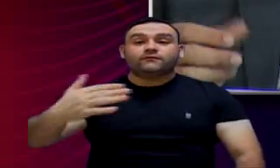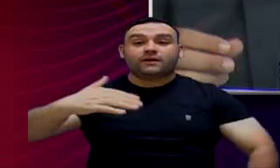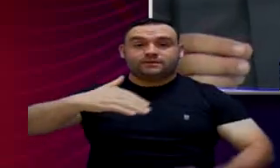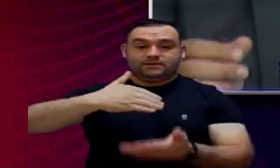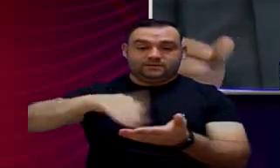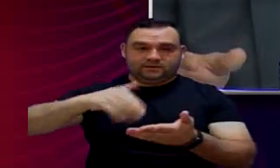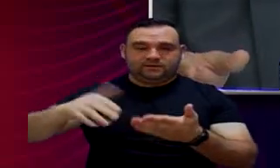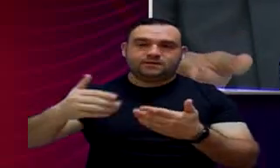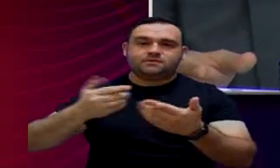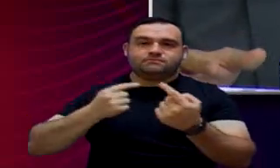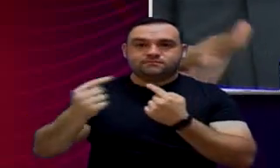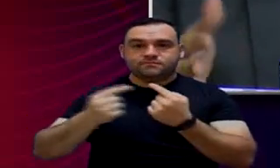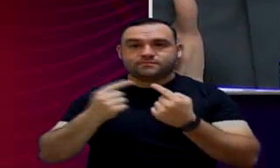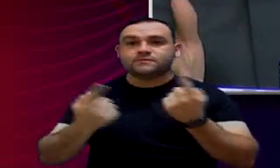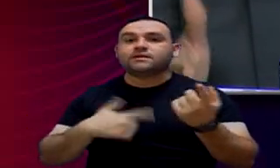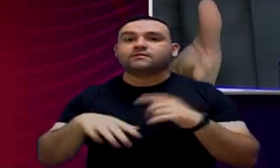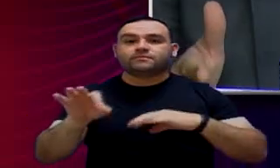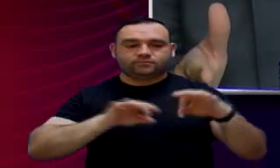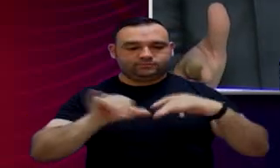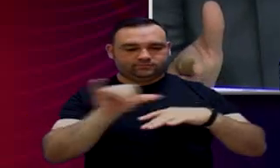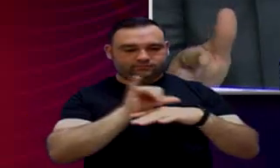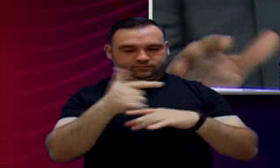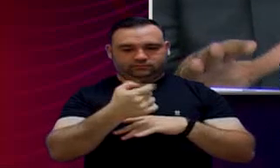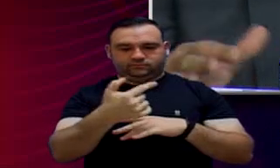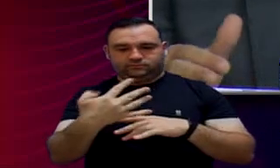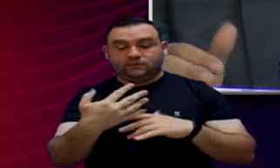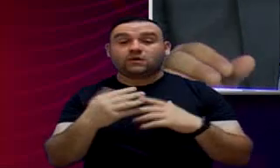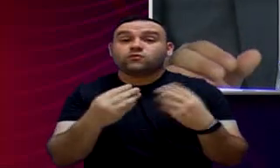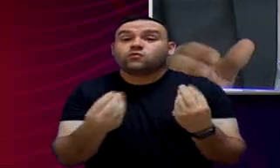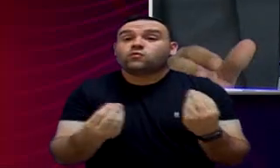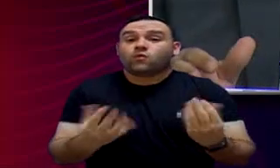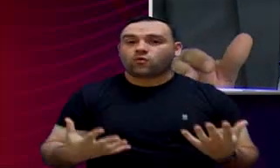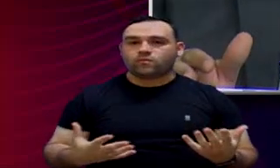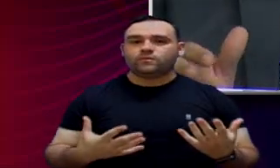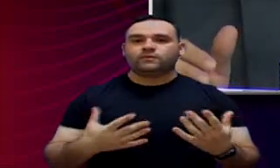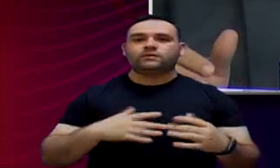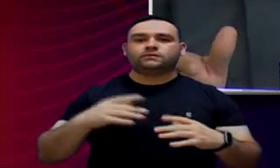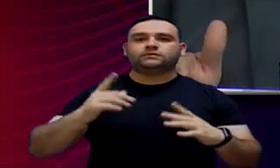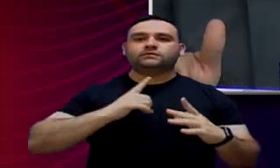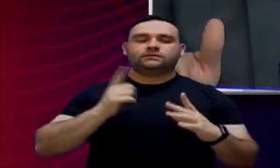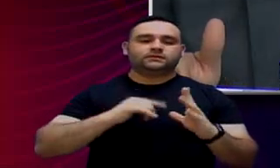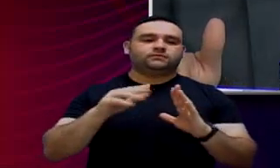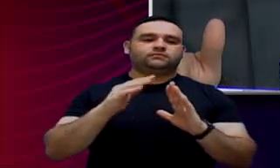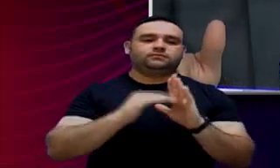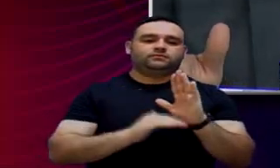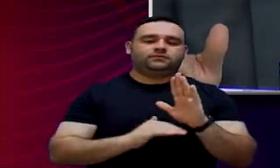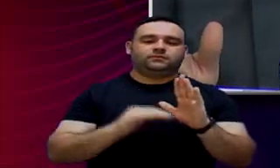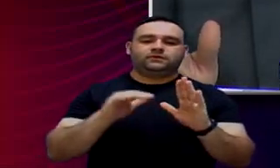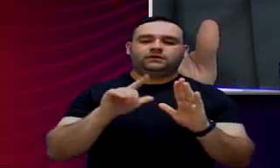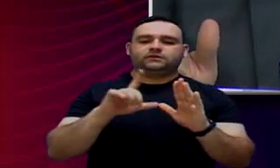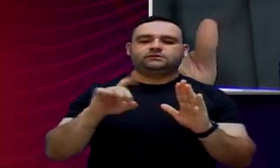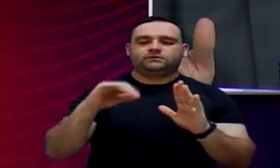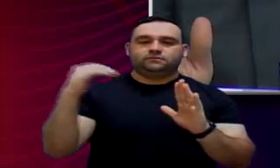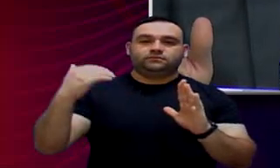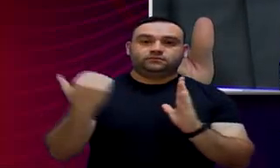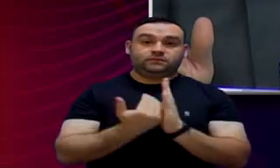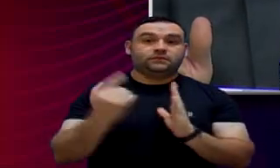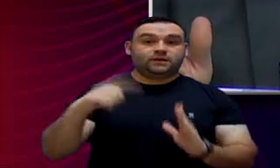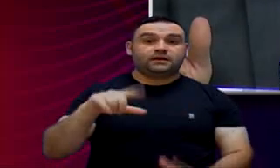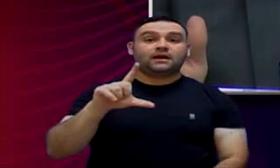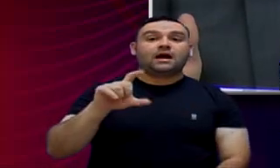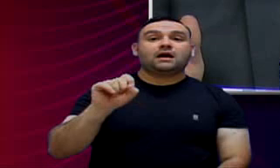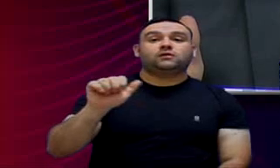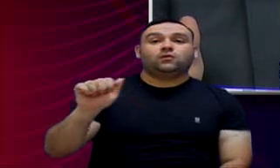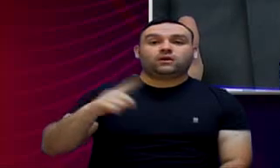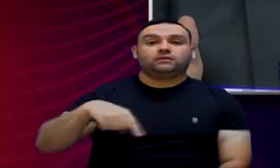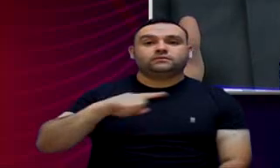na secretarias Qual o planejamento para 2024 pelas diretrizes indicadas na LDO na louca